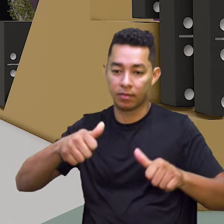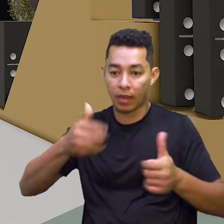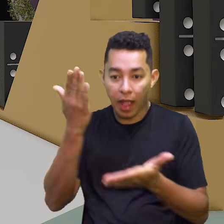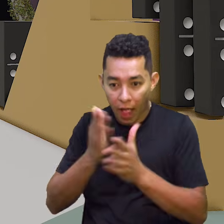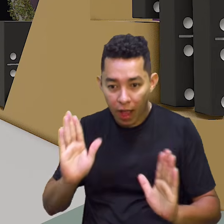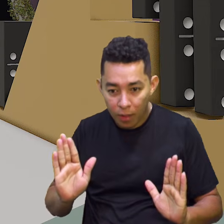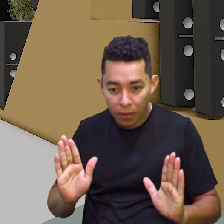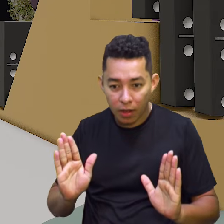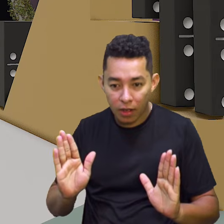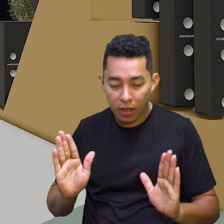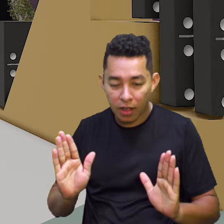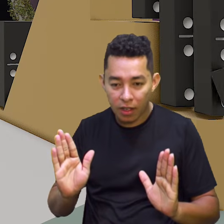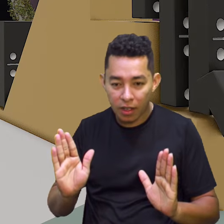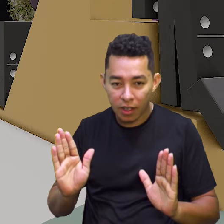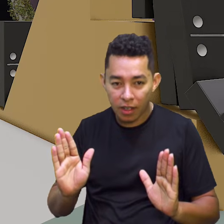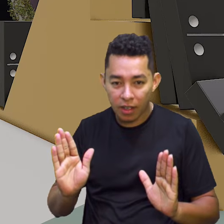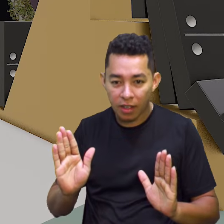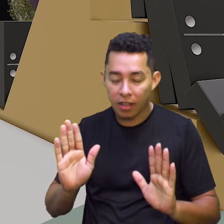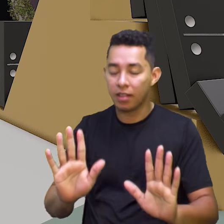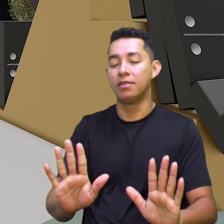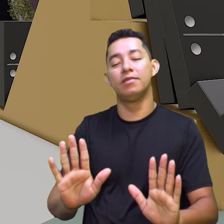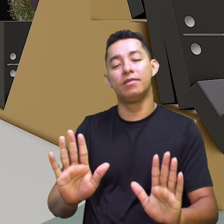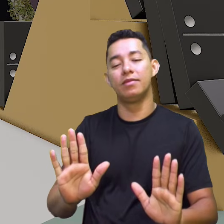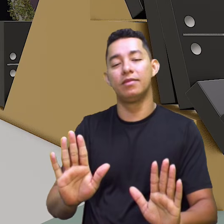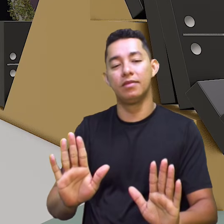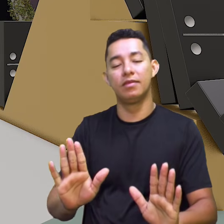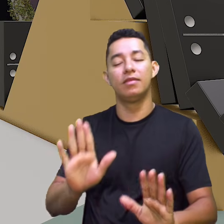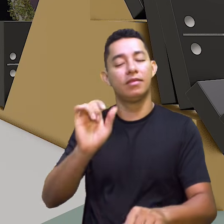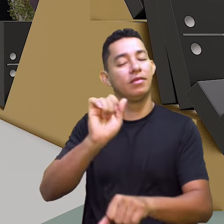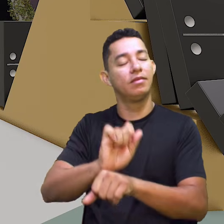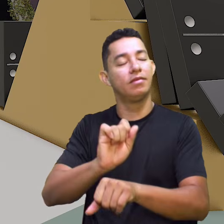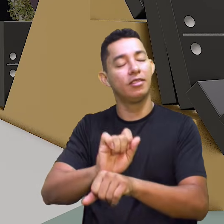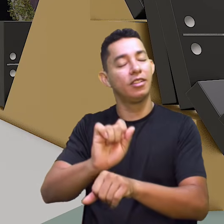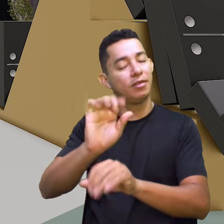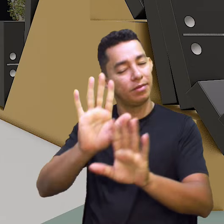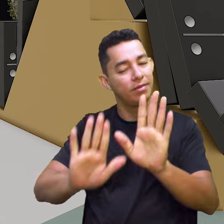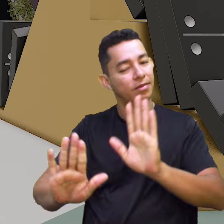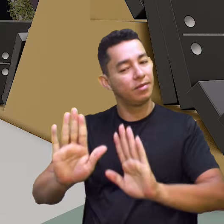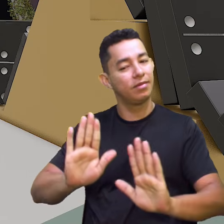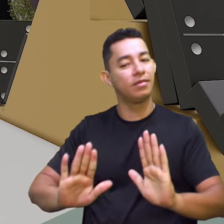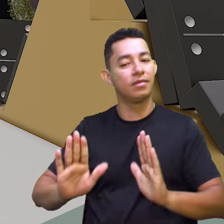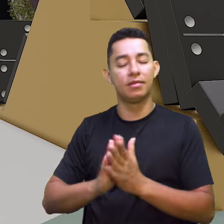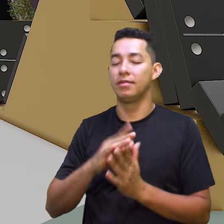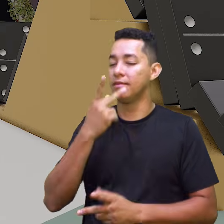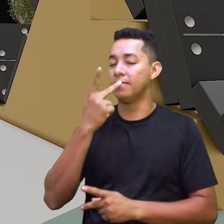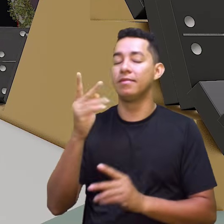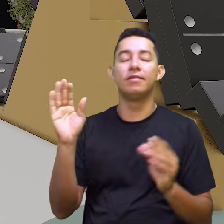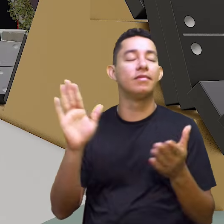Acabou? Vai ficar aí na expectativa.